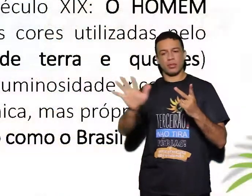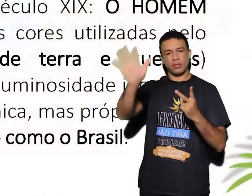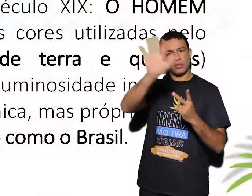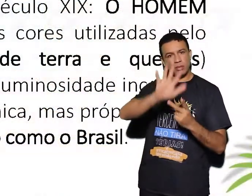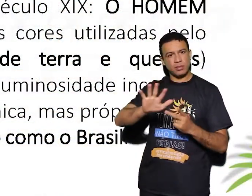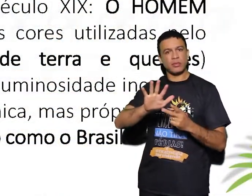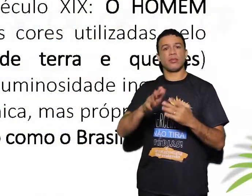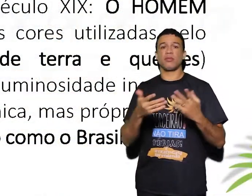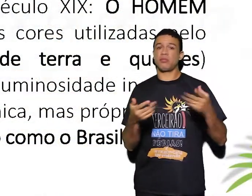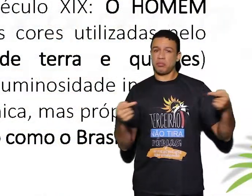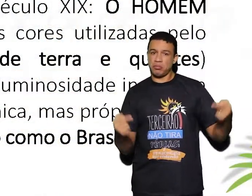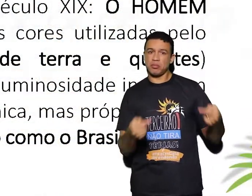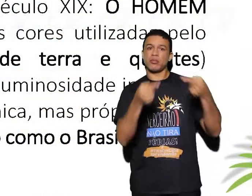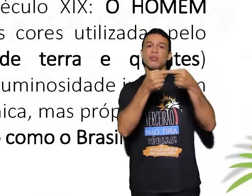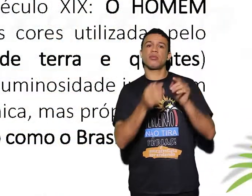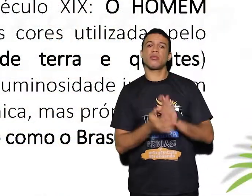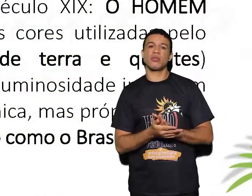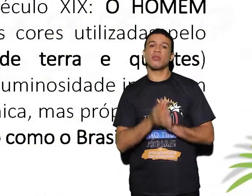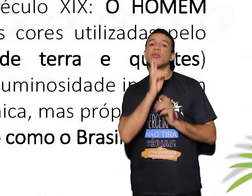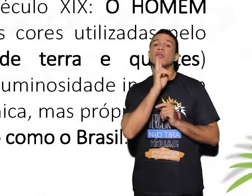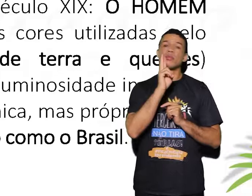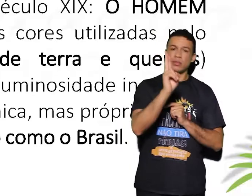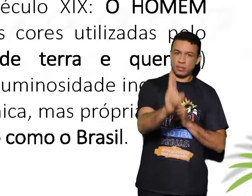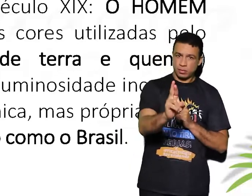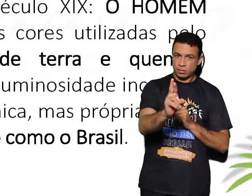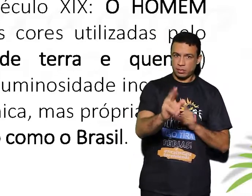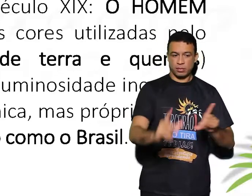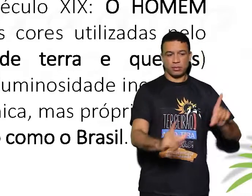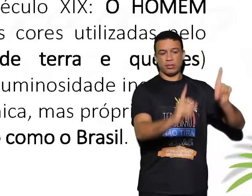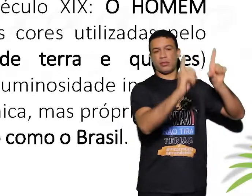resposta? O Picador de Fumo, de